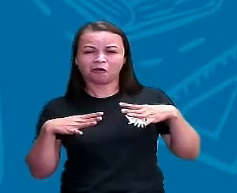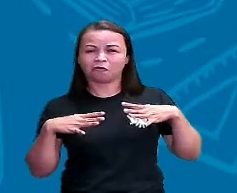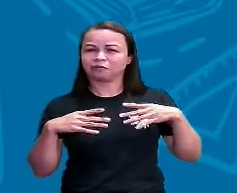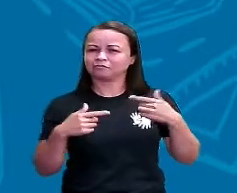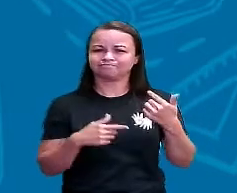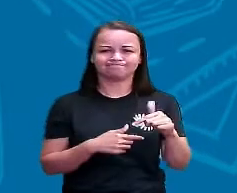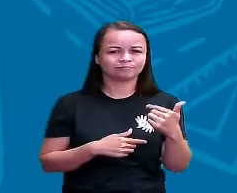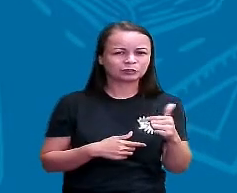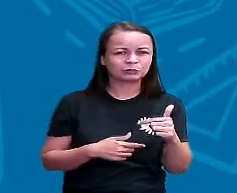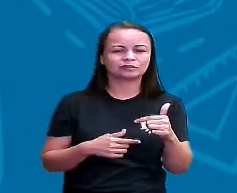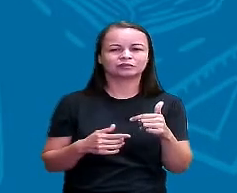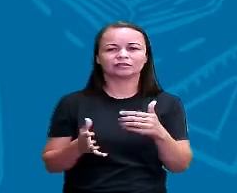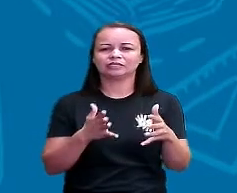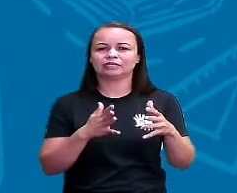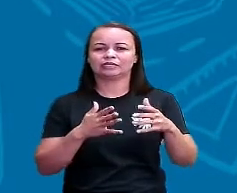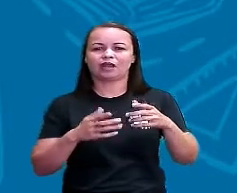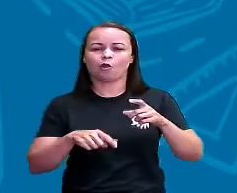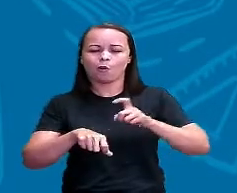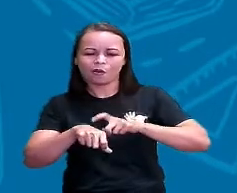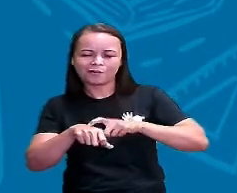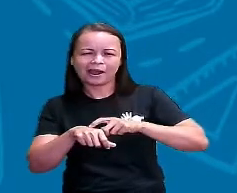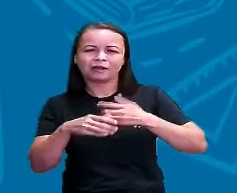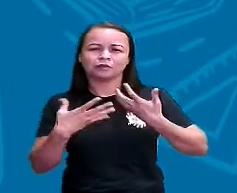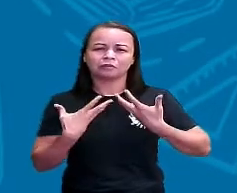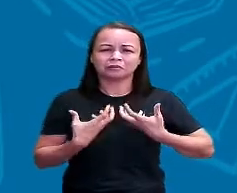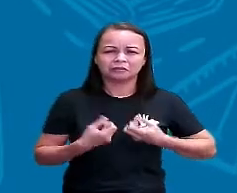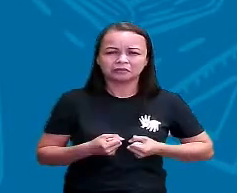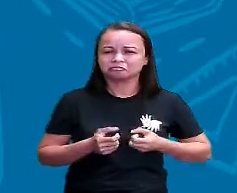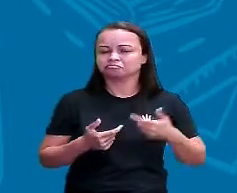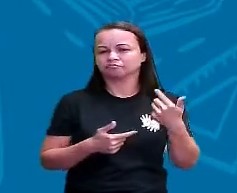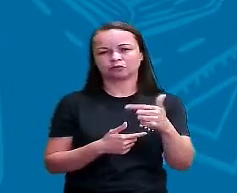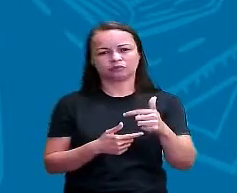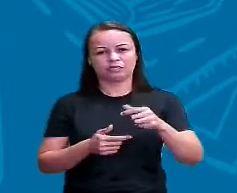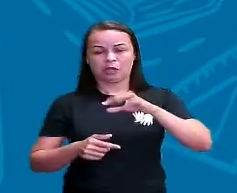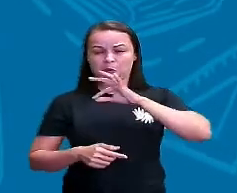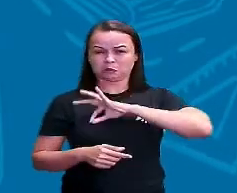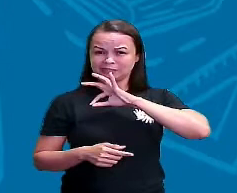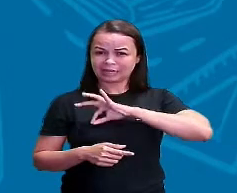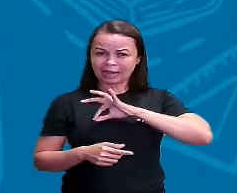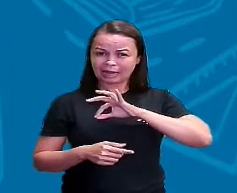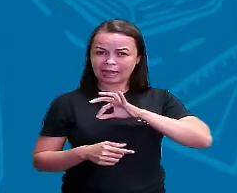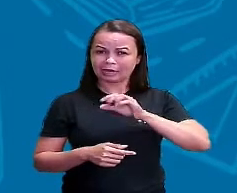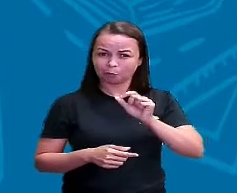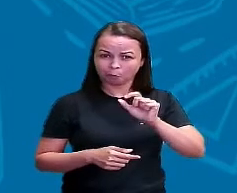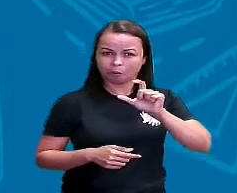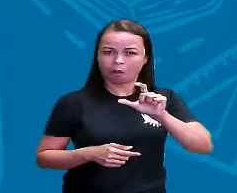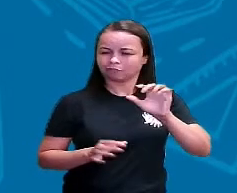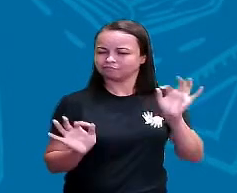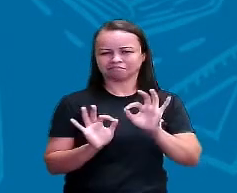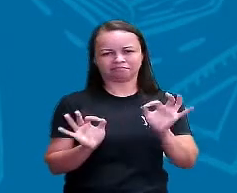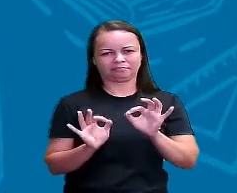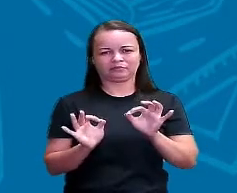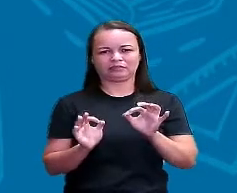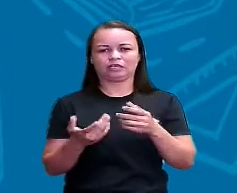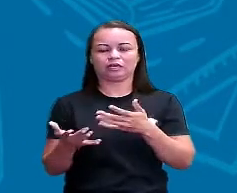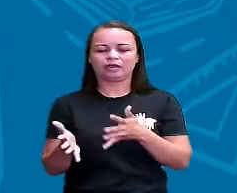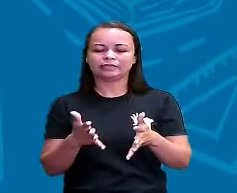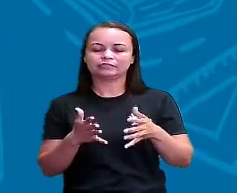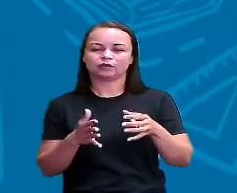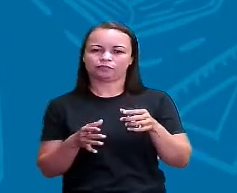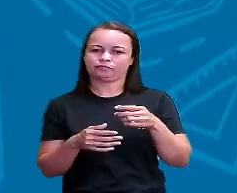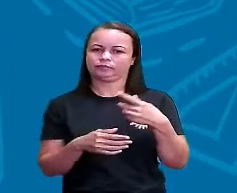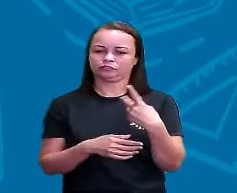tinham horário de descanso, eles não tinham um salário específico, um direito trabalhista. Então, isso fez com que eles